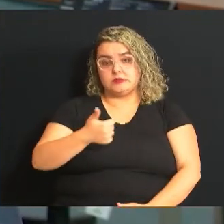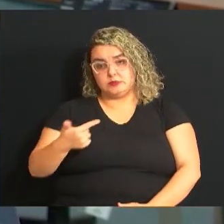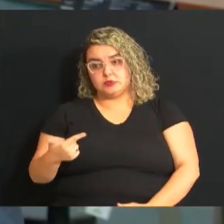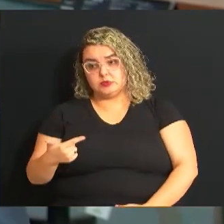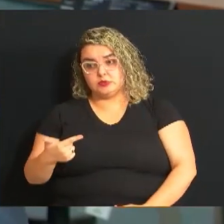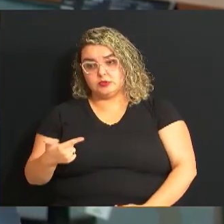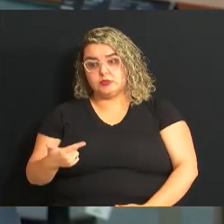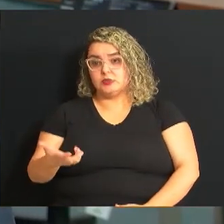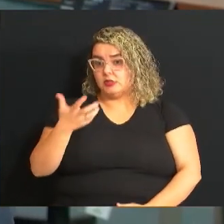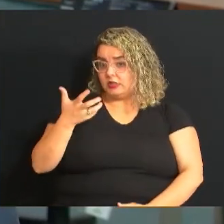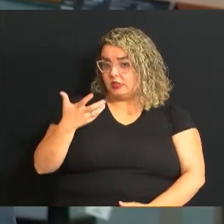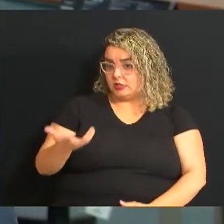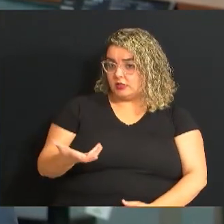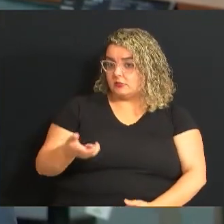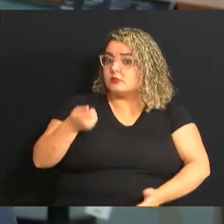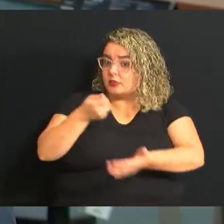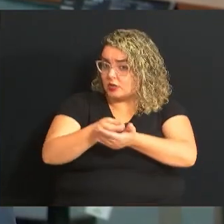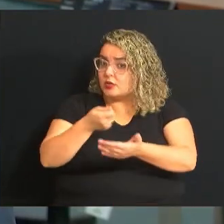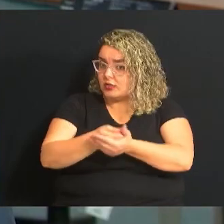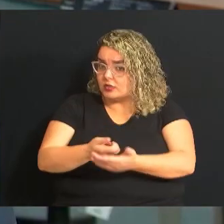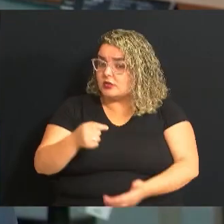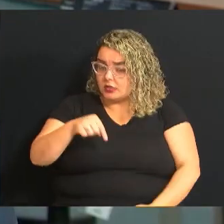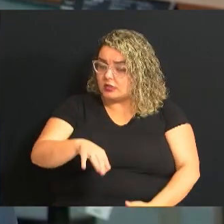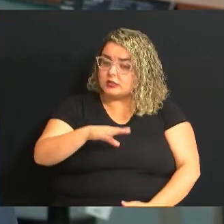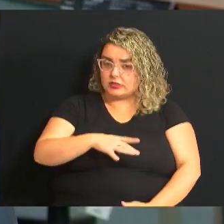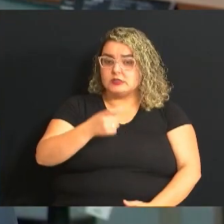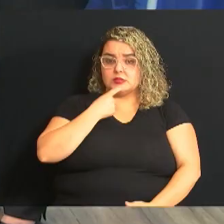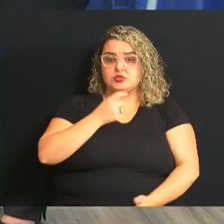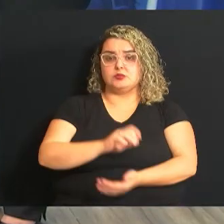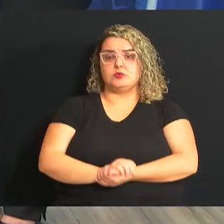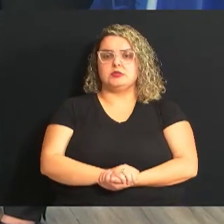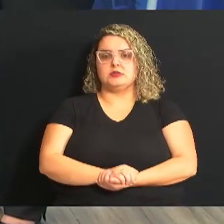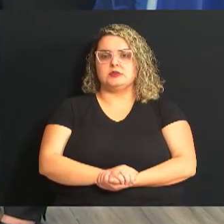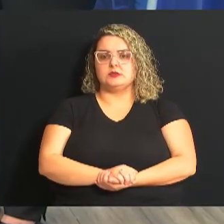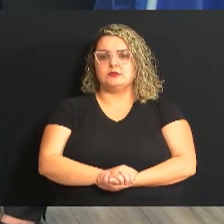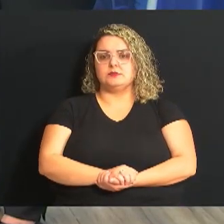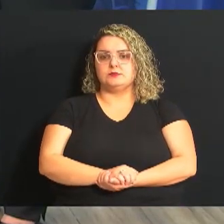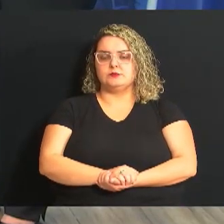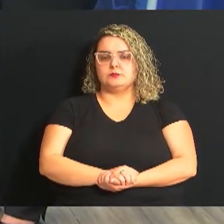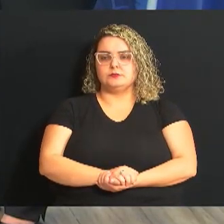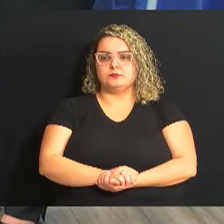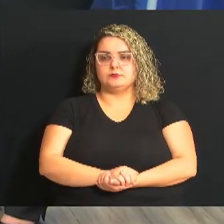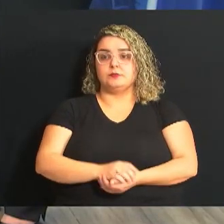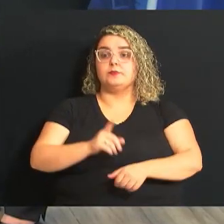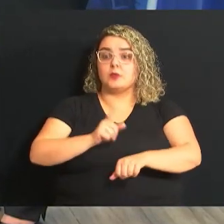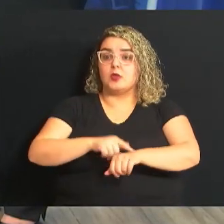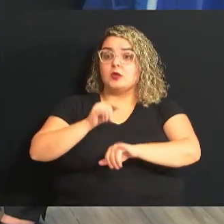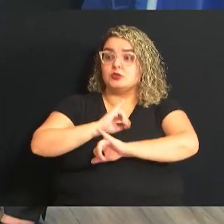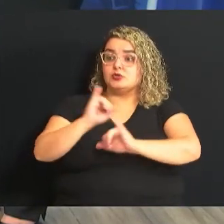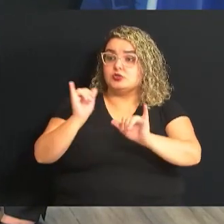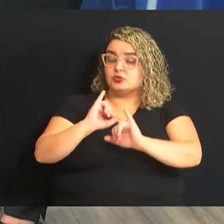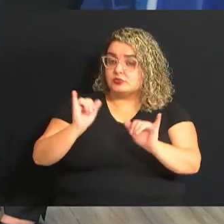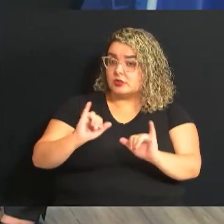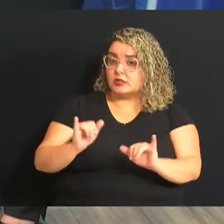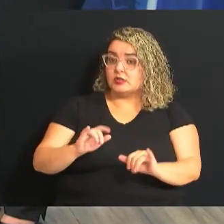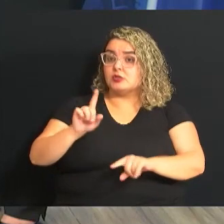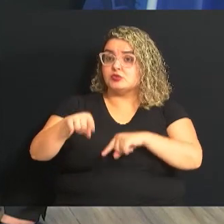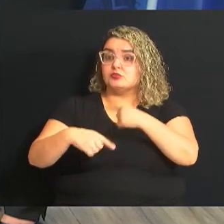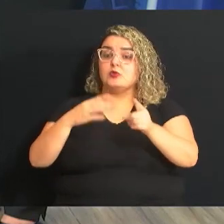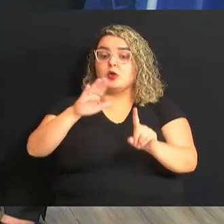critério objetivo e se existe um critério subjetivo para a aplicação dessa lei. Mas nesse sentido, a gente tem visto